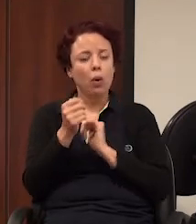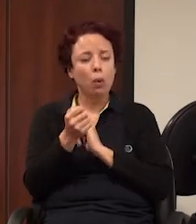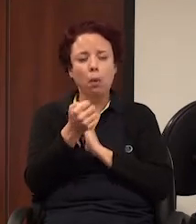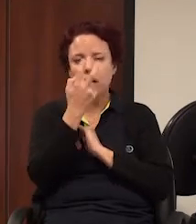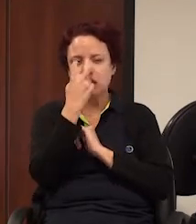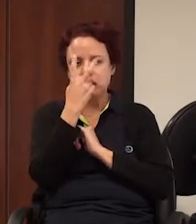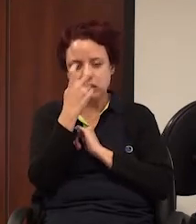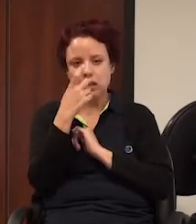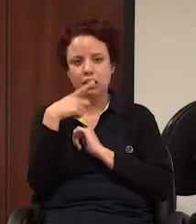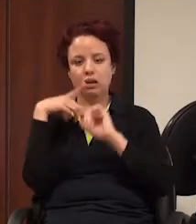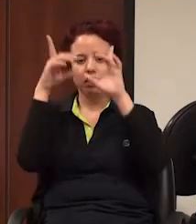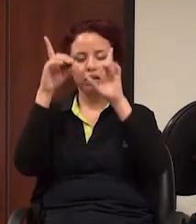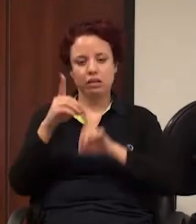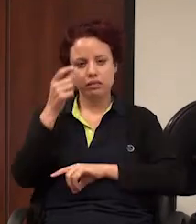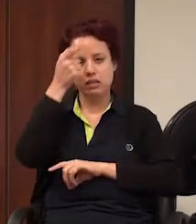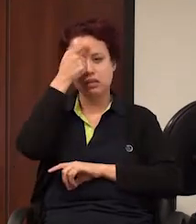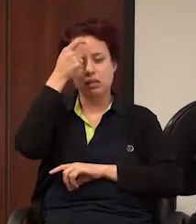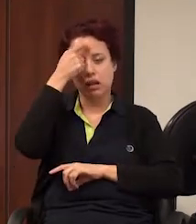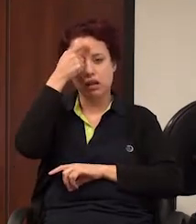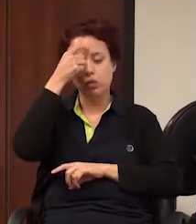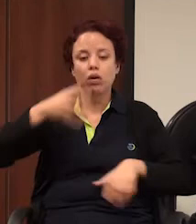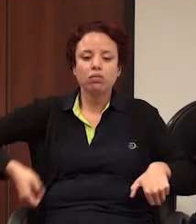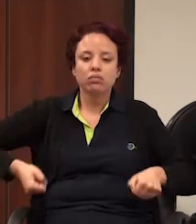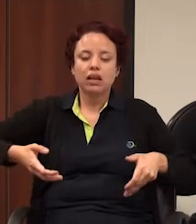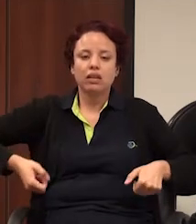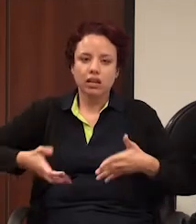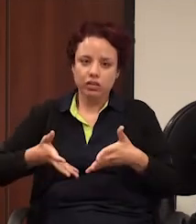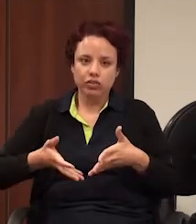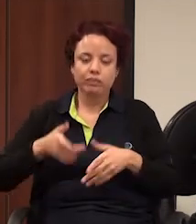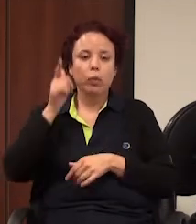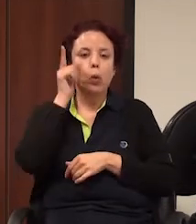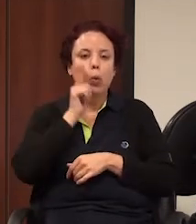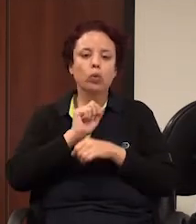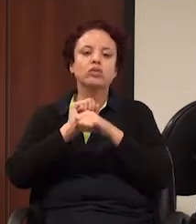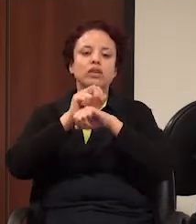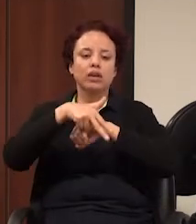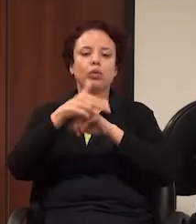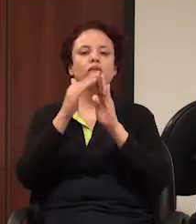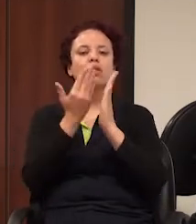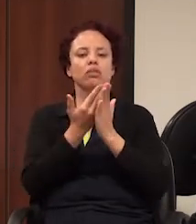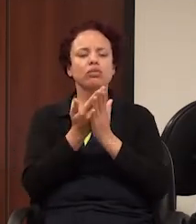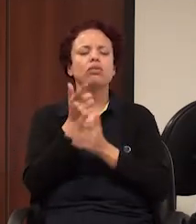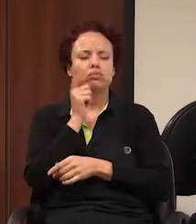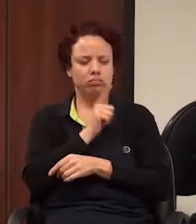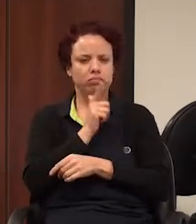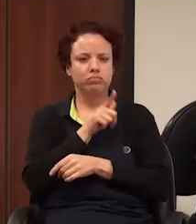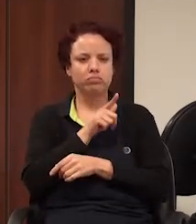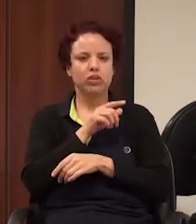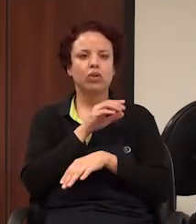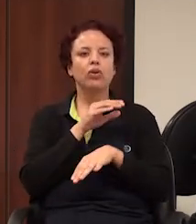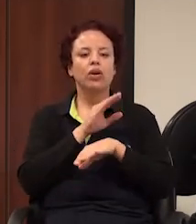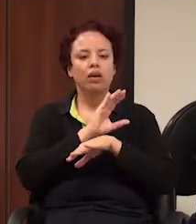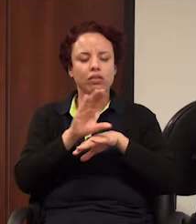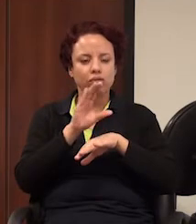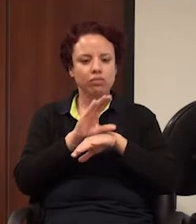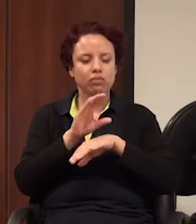com deficiência intelectual, cadeirante. Conseguiu a vaga na escola? Conseguiu. Ia cursar no primeiro